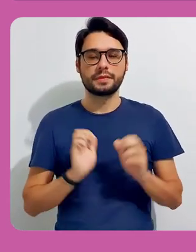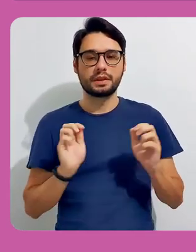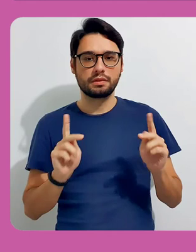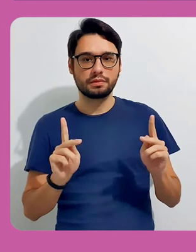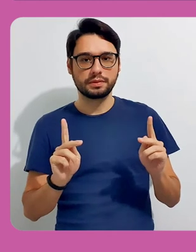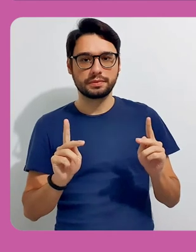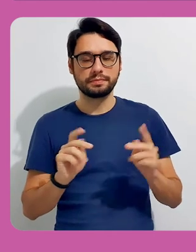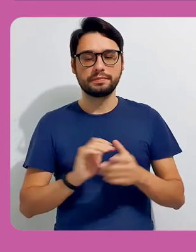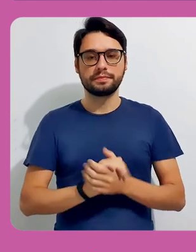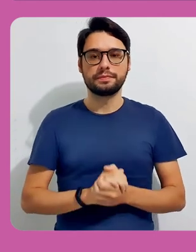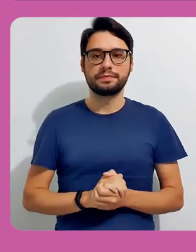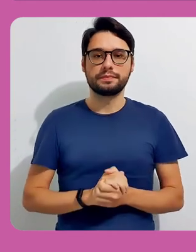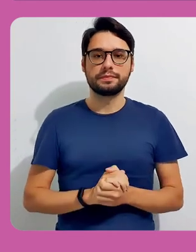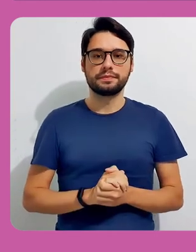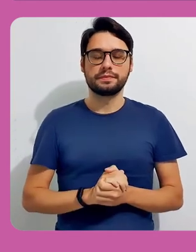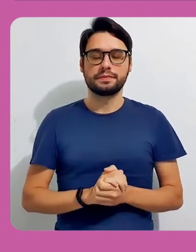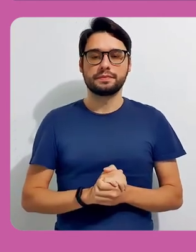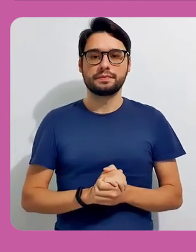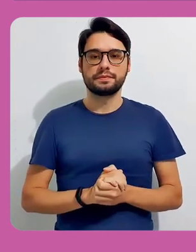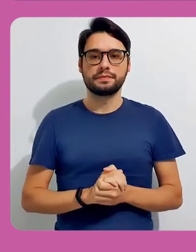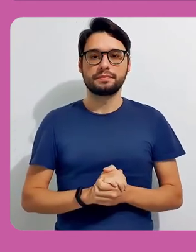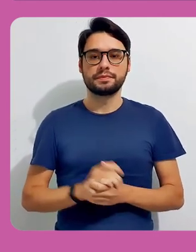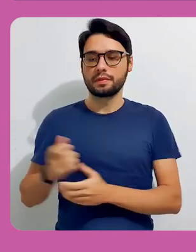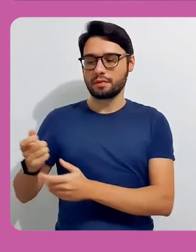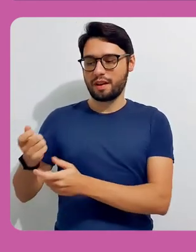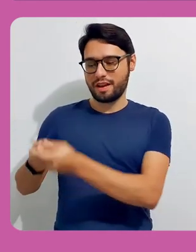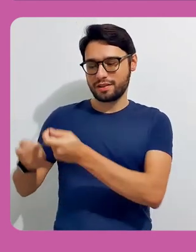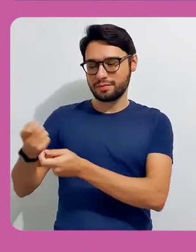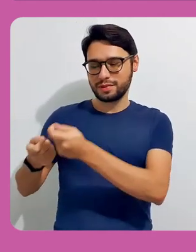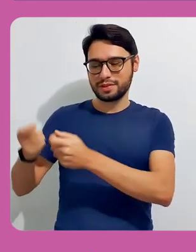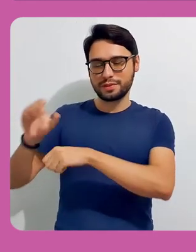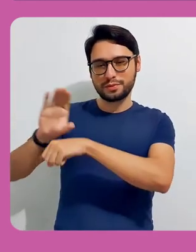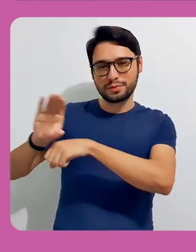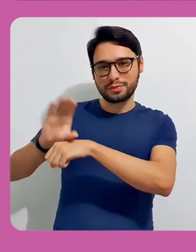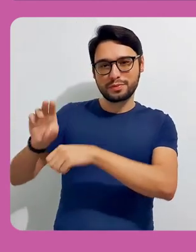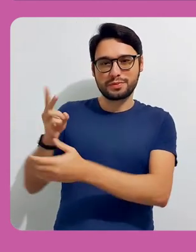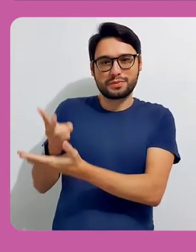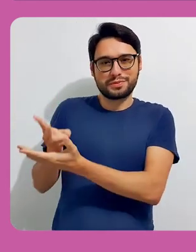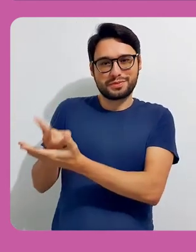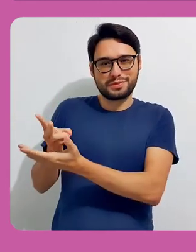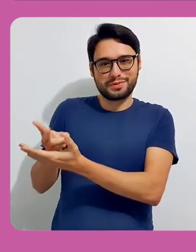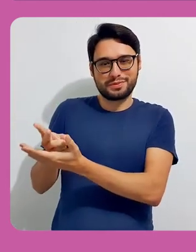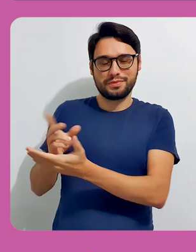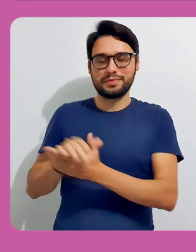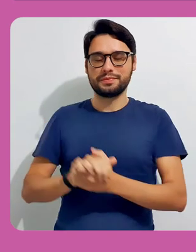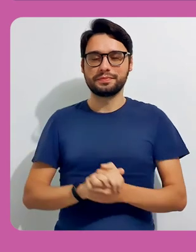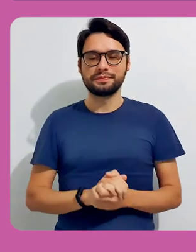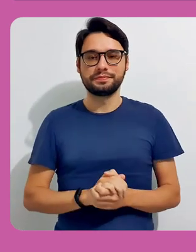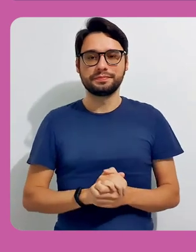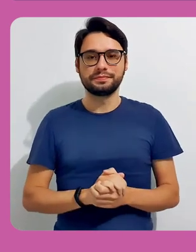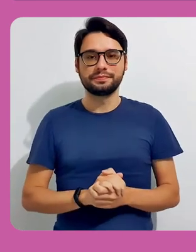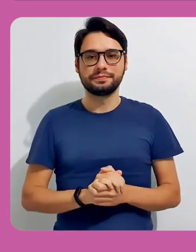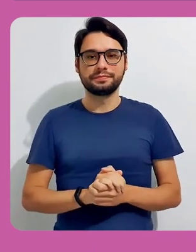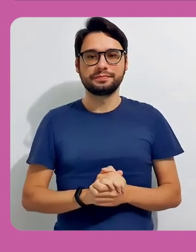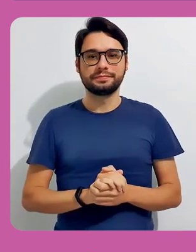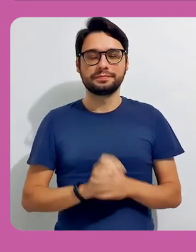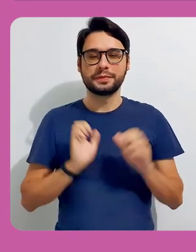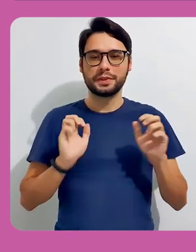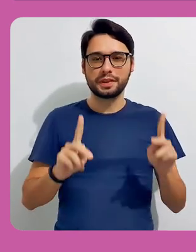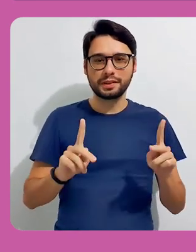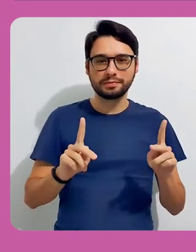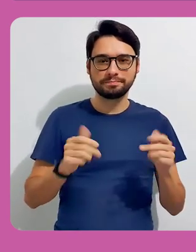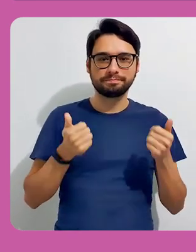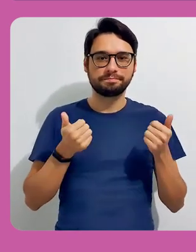o recurso ok e o administração do curso continua aqui embaixo